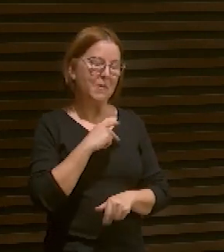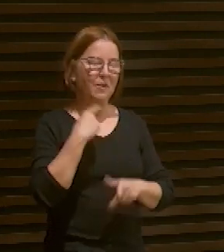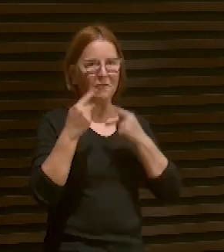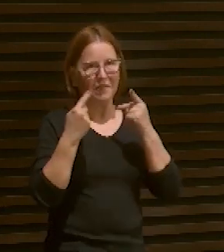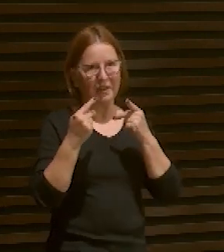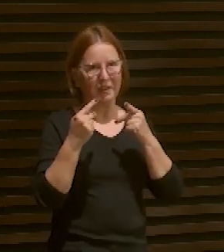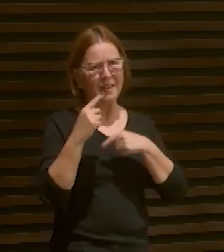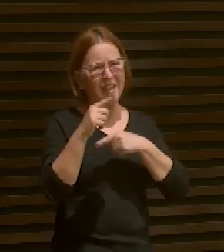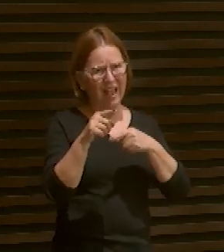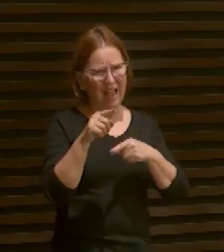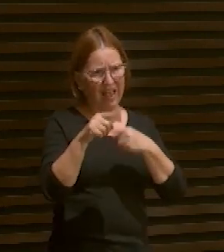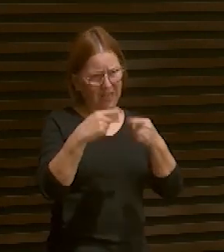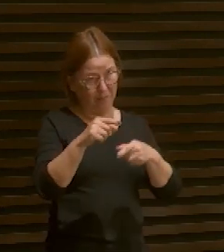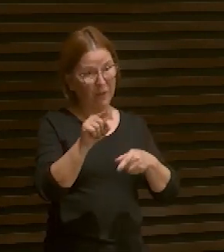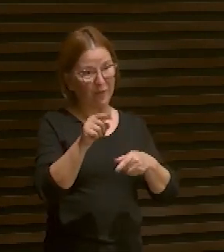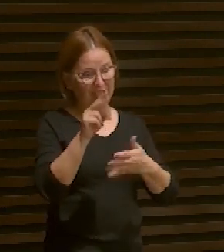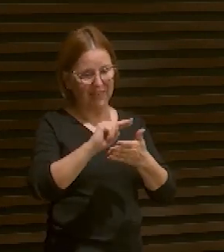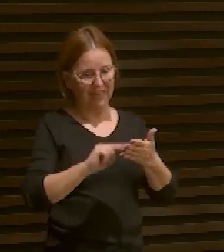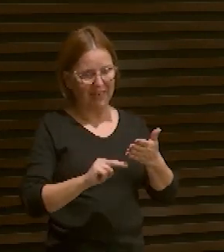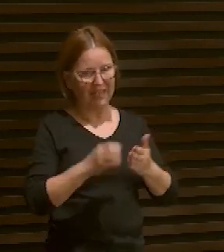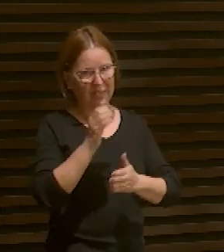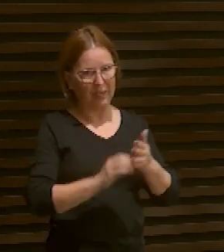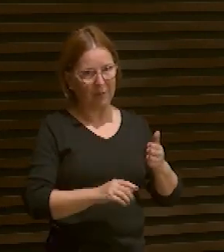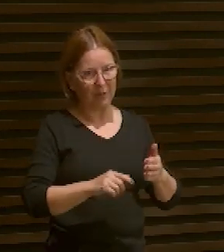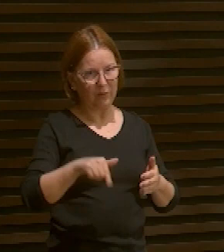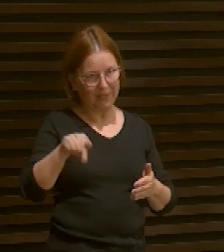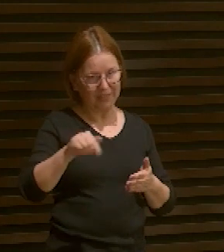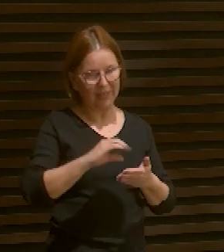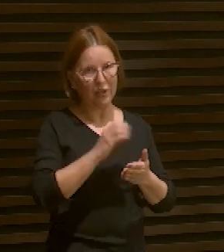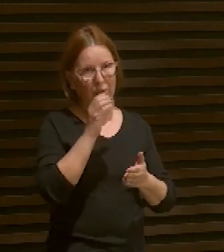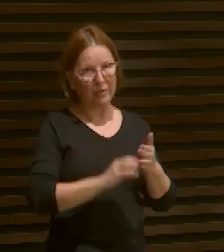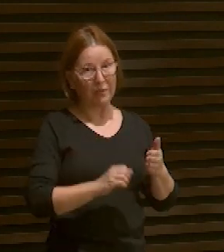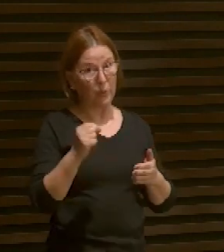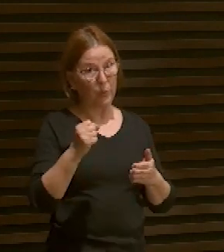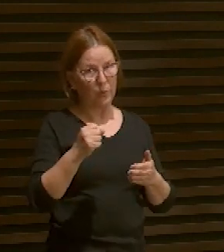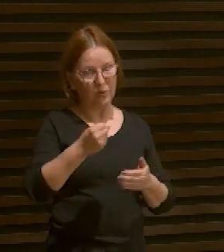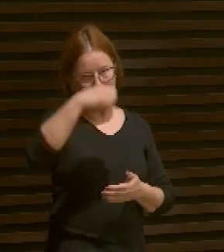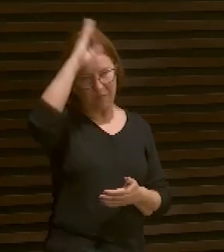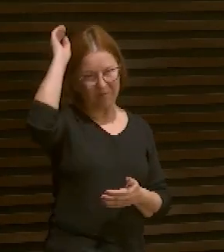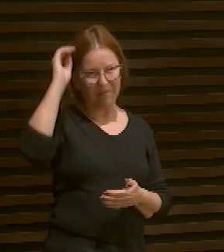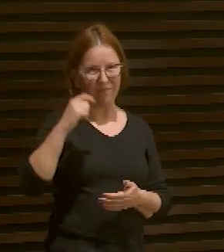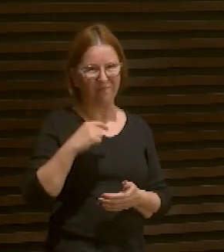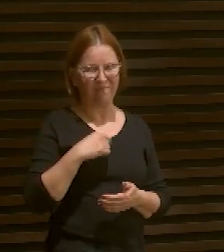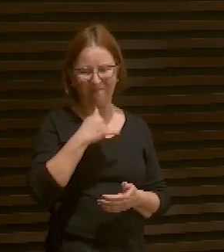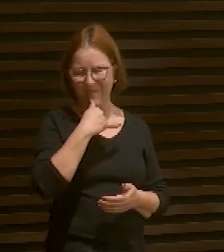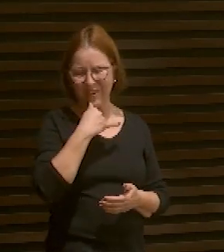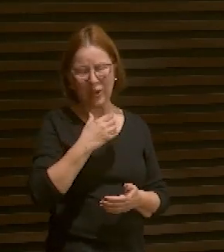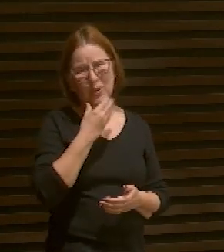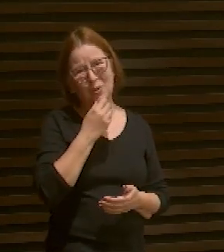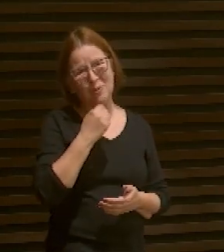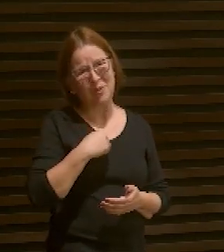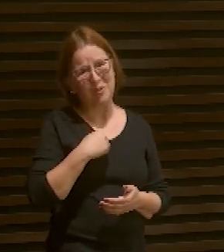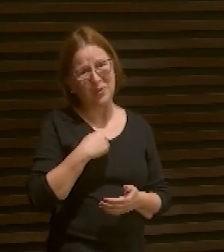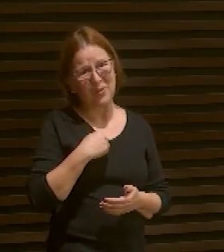lá o capítulo 7, o capítulo 8 de Romanos, ele fala assim, desventurado homem que sou, quem me livrará